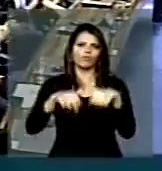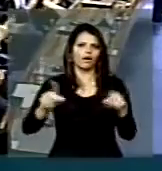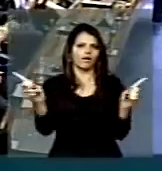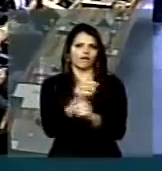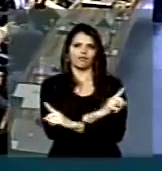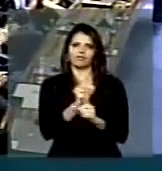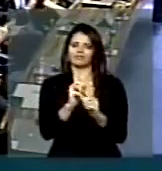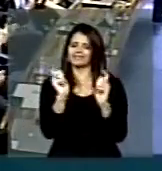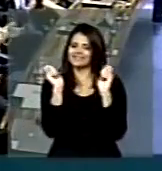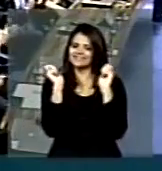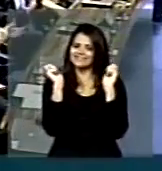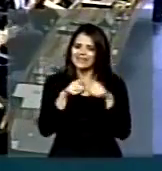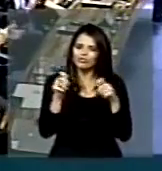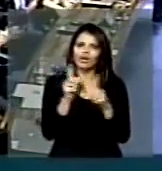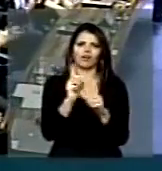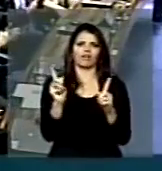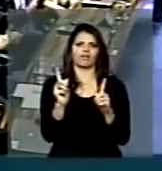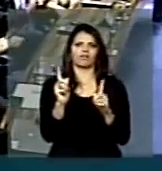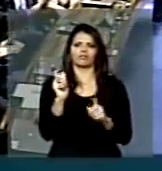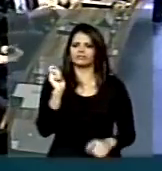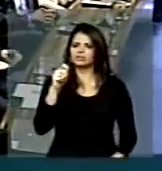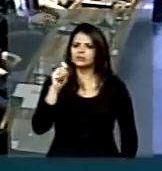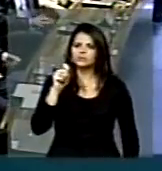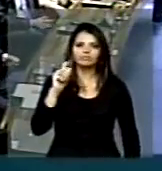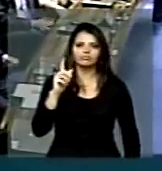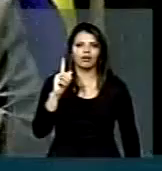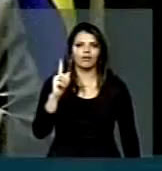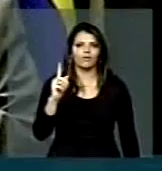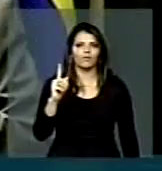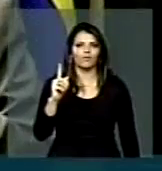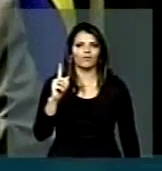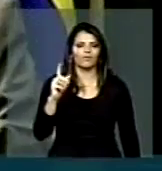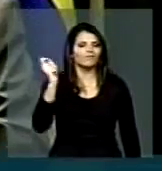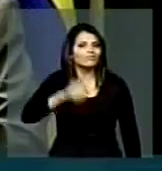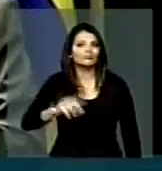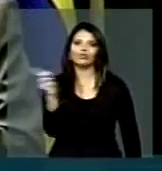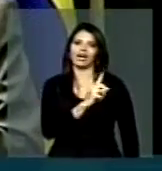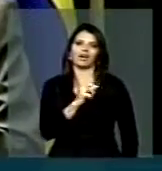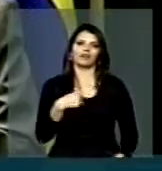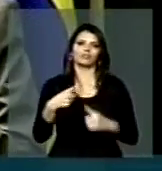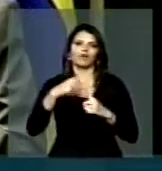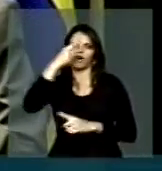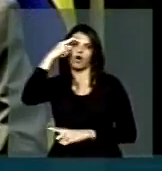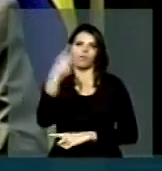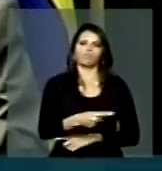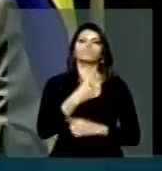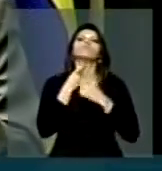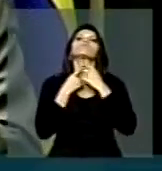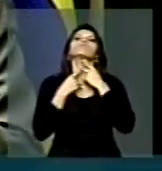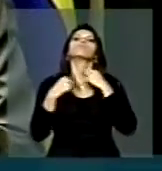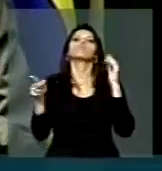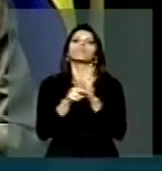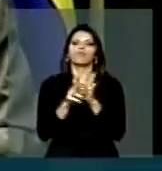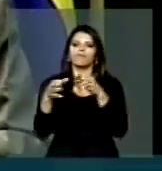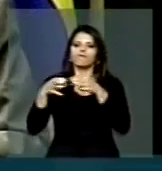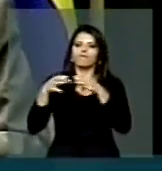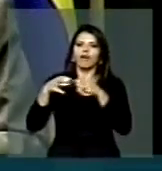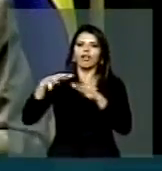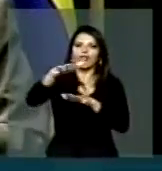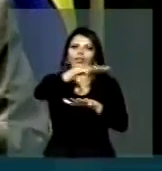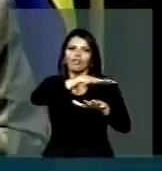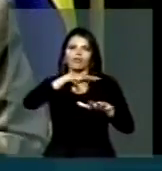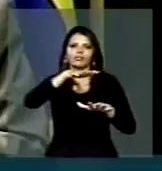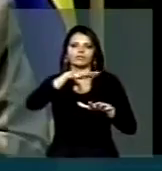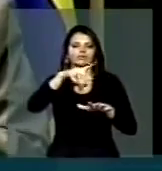E esse não dá mais não deve ser visto como a imposição da vontade de uma facção sobre os